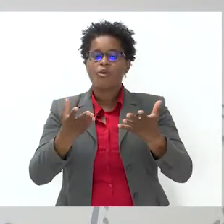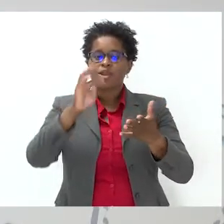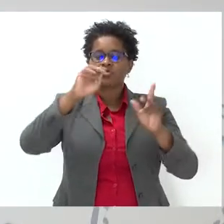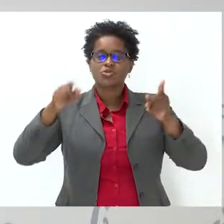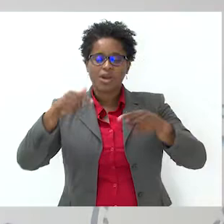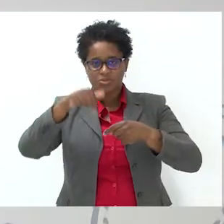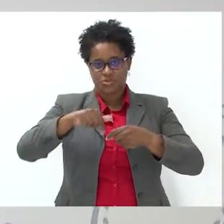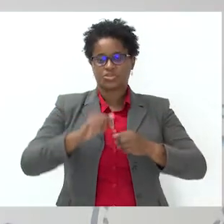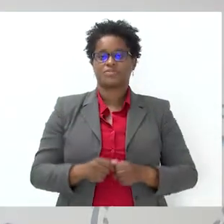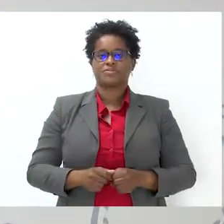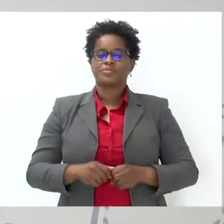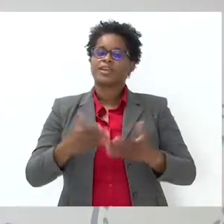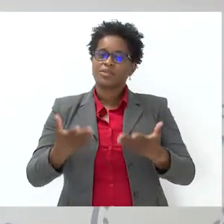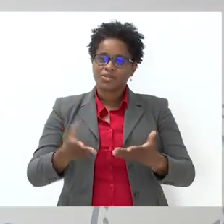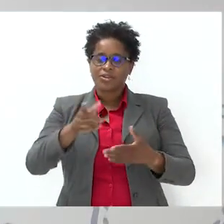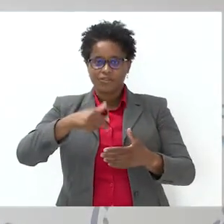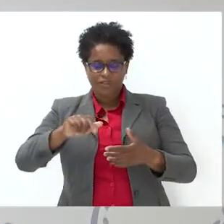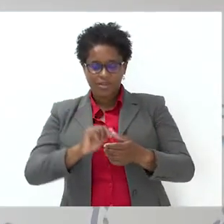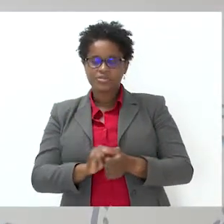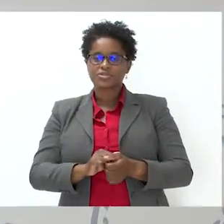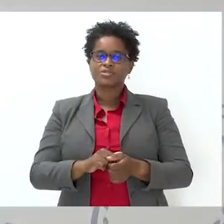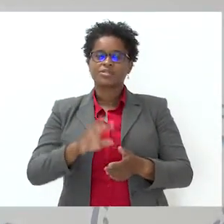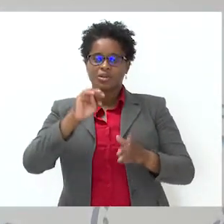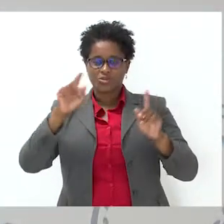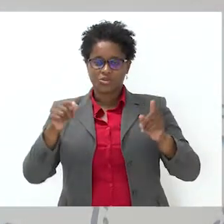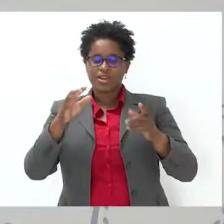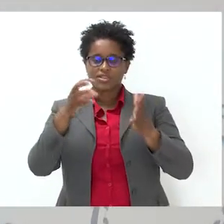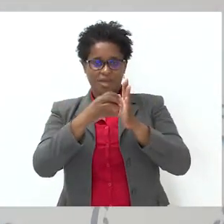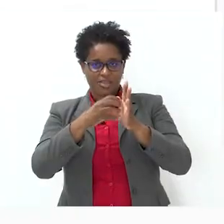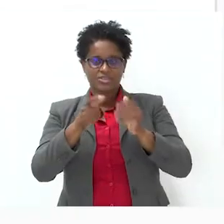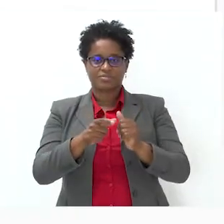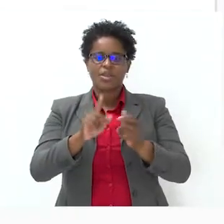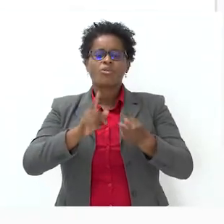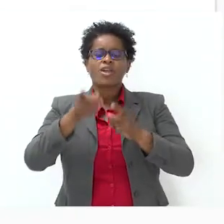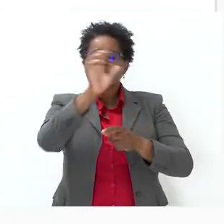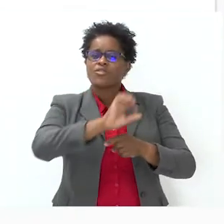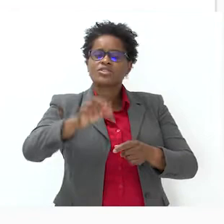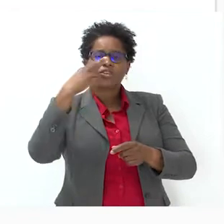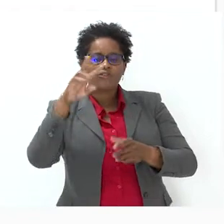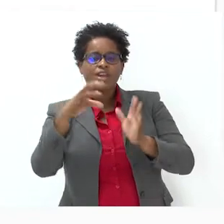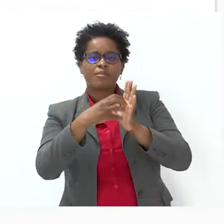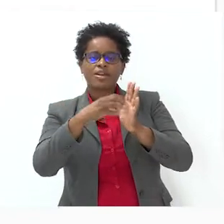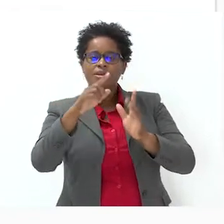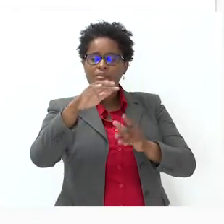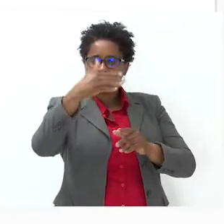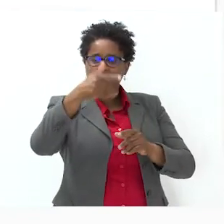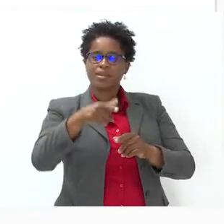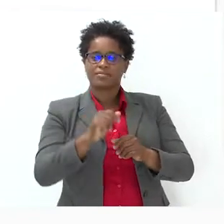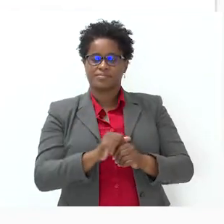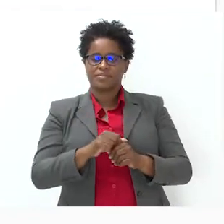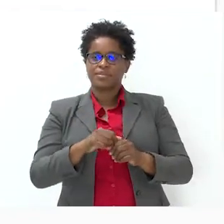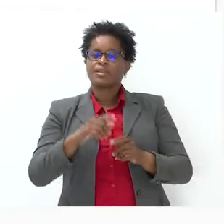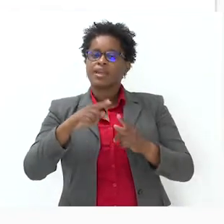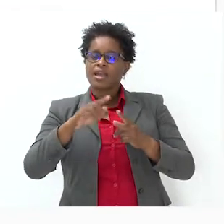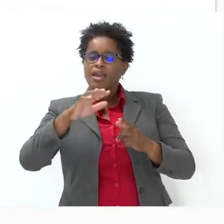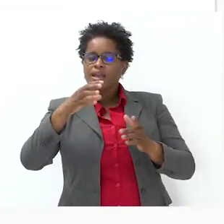qual é o nosso mar de hoje. Então vamos às imagens. O que é que estão a ver na primeira imagem? Na